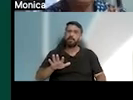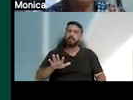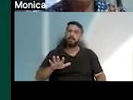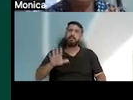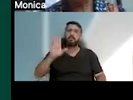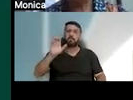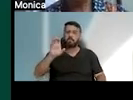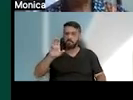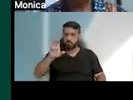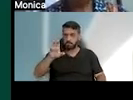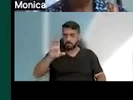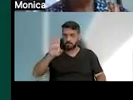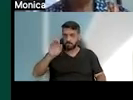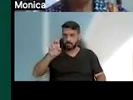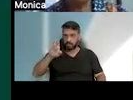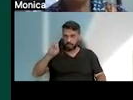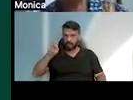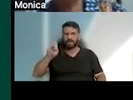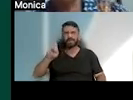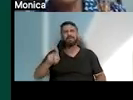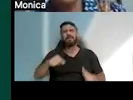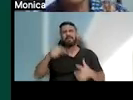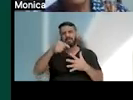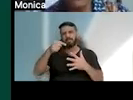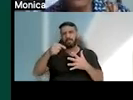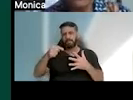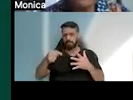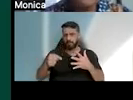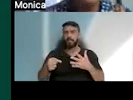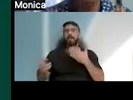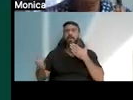blog. Então tem diversas formas que a gente se comunica